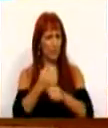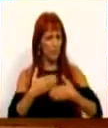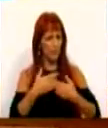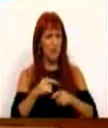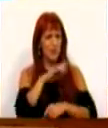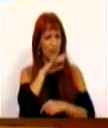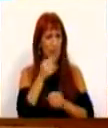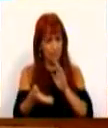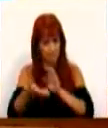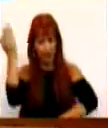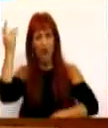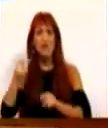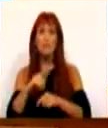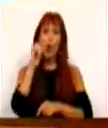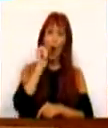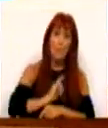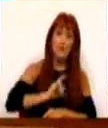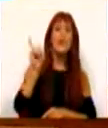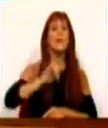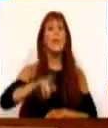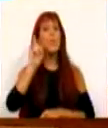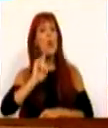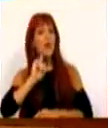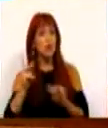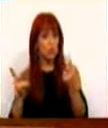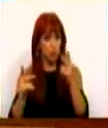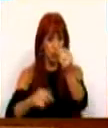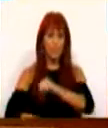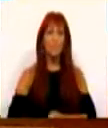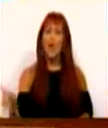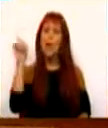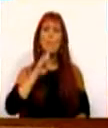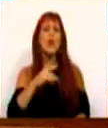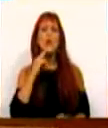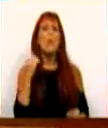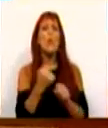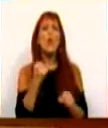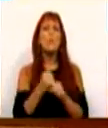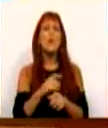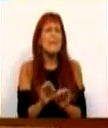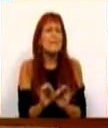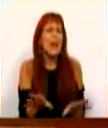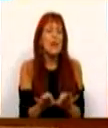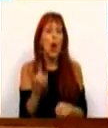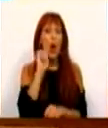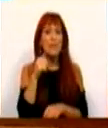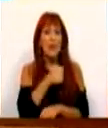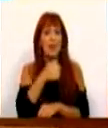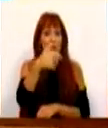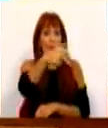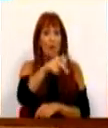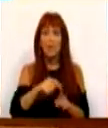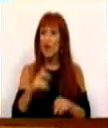da família, tanto para os homens como para as mulheres. As mulheres não podem trabalhar o mesmo que os homens fora de casa